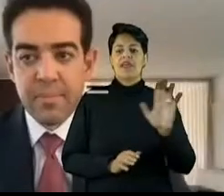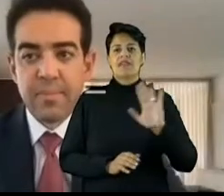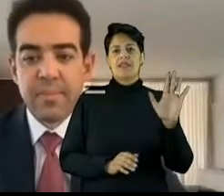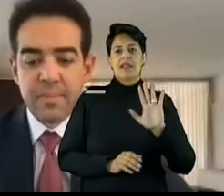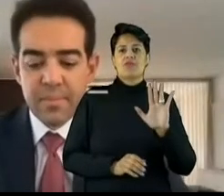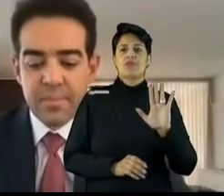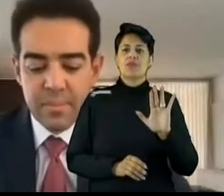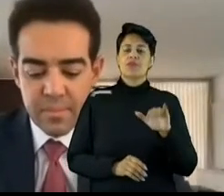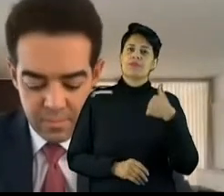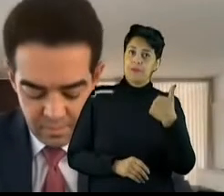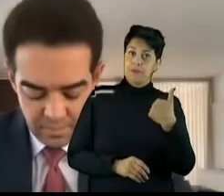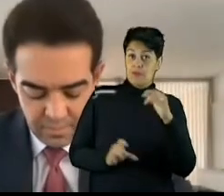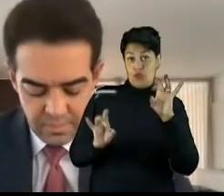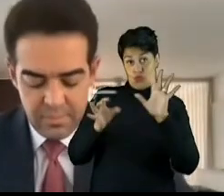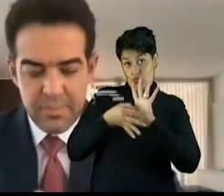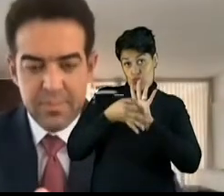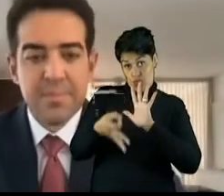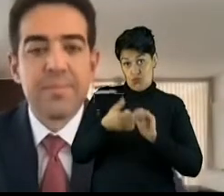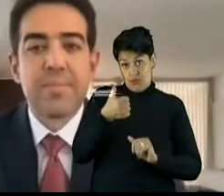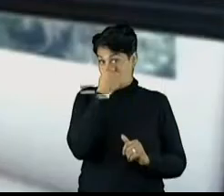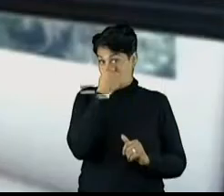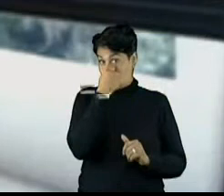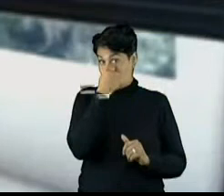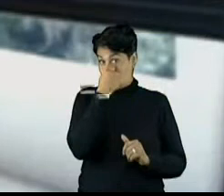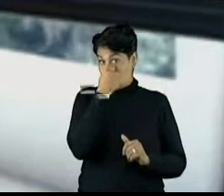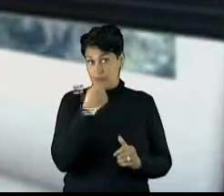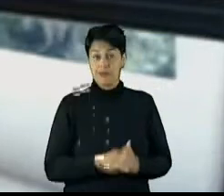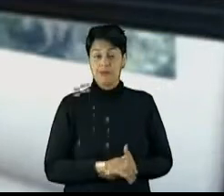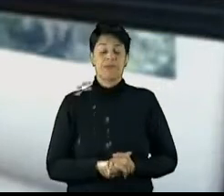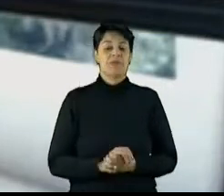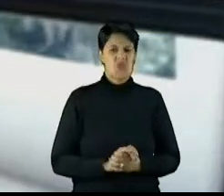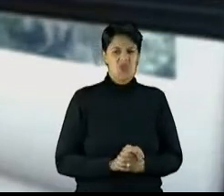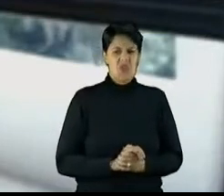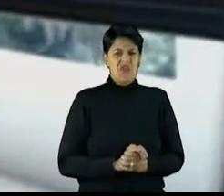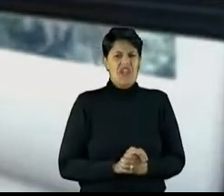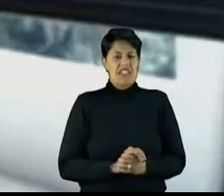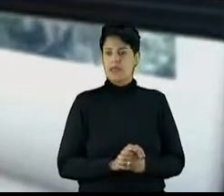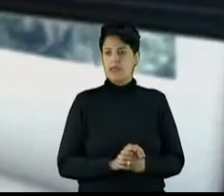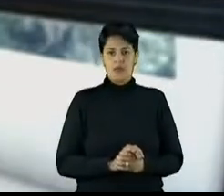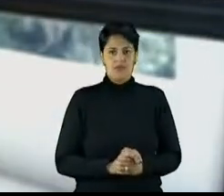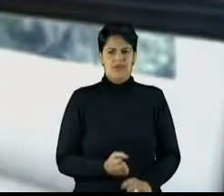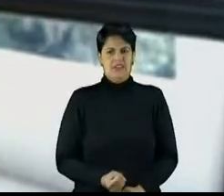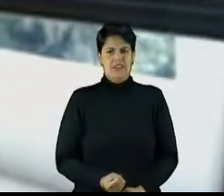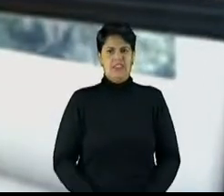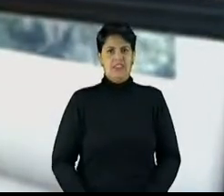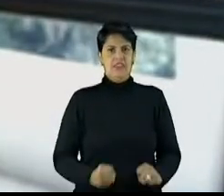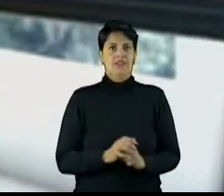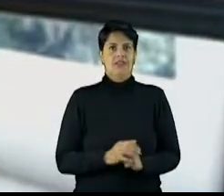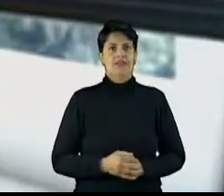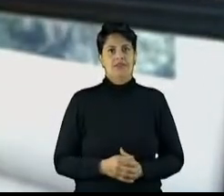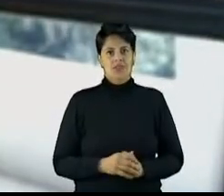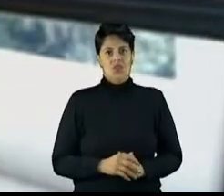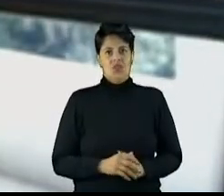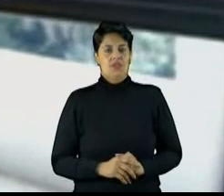tribunal obedecem, acima de qualquer coisa, objetivos de interesse público. Quanto mais relevante o interesse